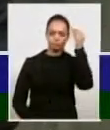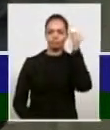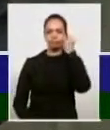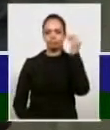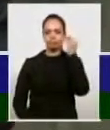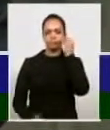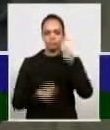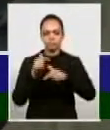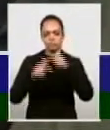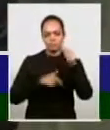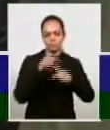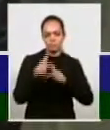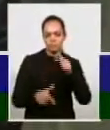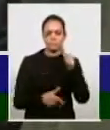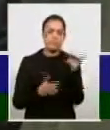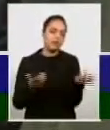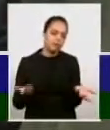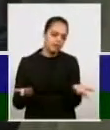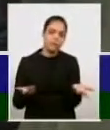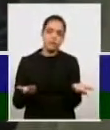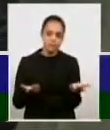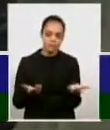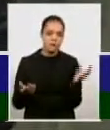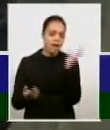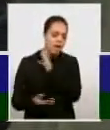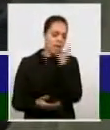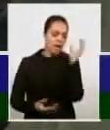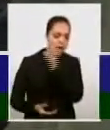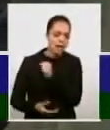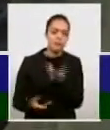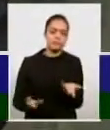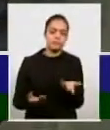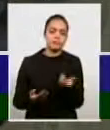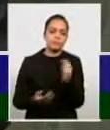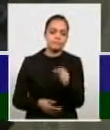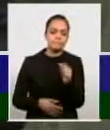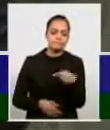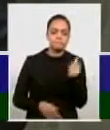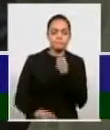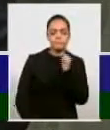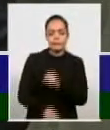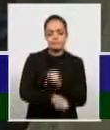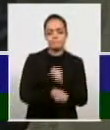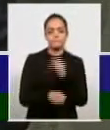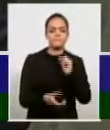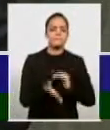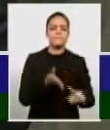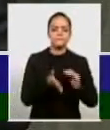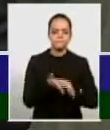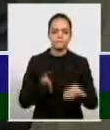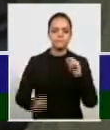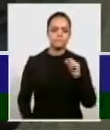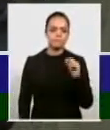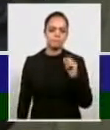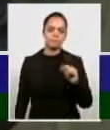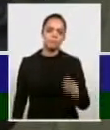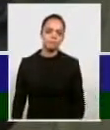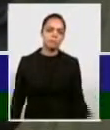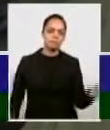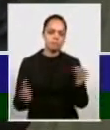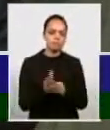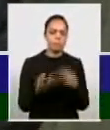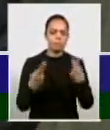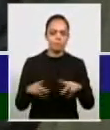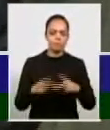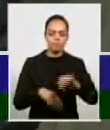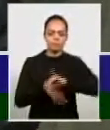fazer o trabalho dela com maior agilidade e esperamos, então, senhor secretário, que a colocação